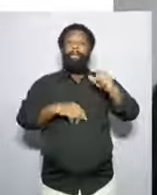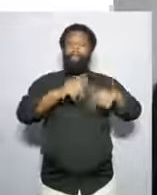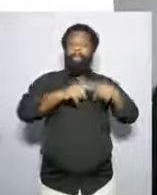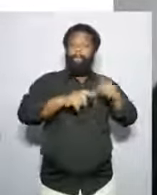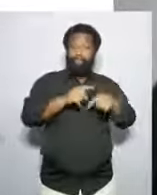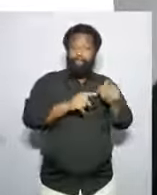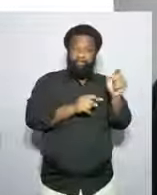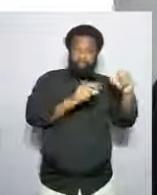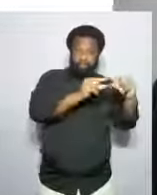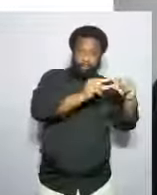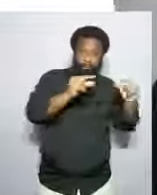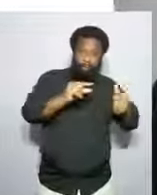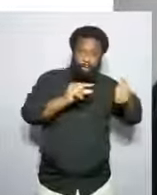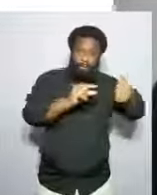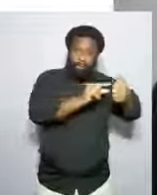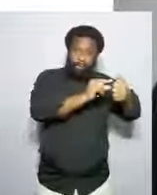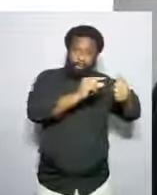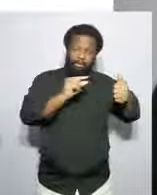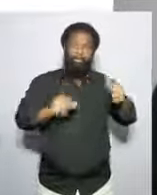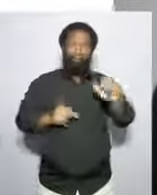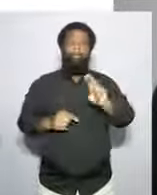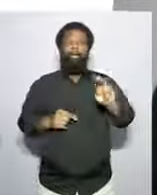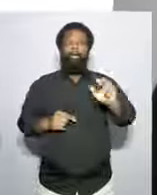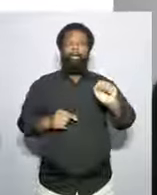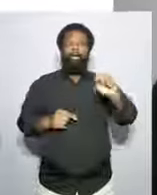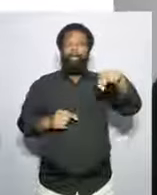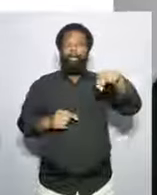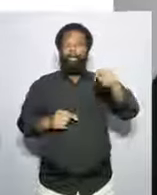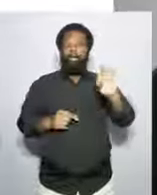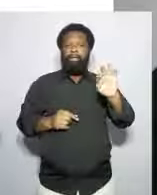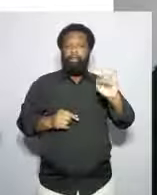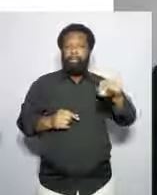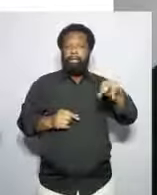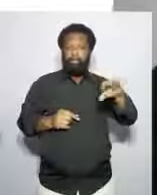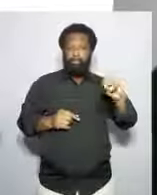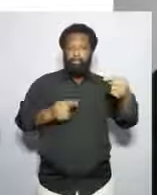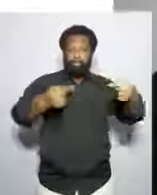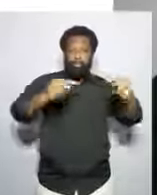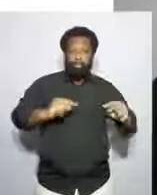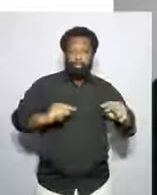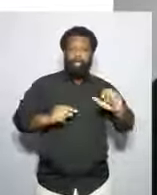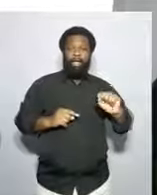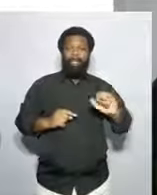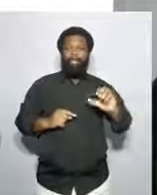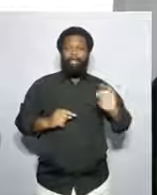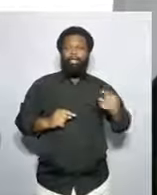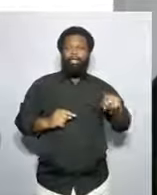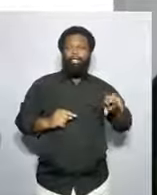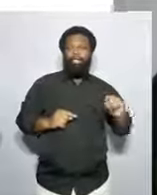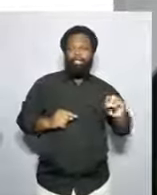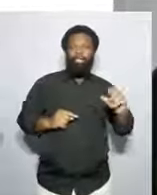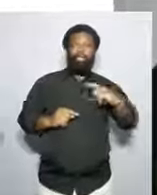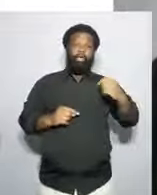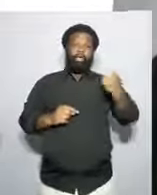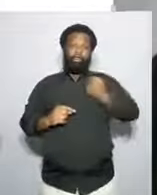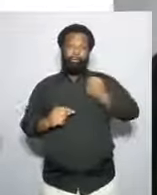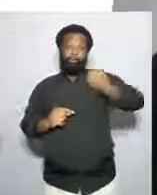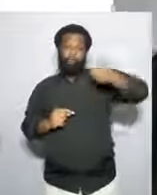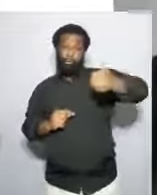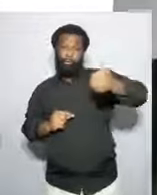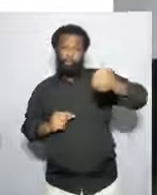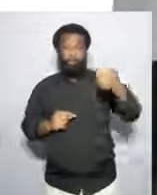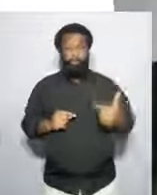da série. Aqui a gente tem o lantânio e aqui tem o actínio. Então, eu coloquei essa numeração 1 e 2